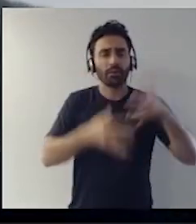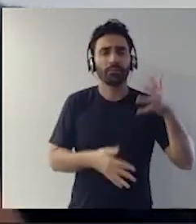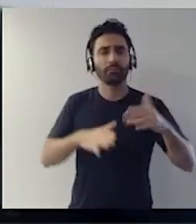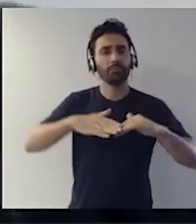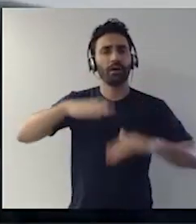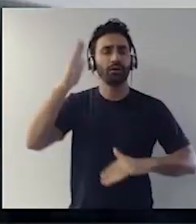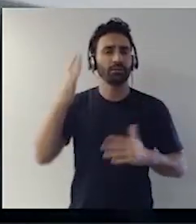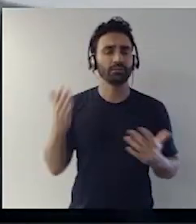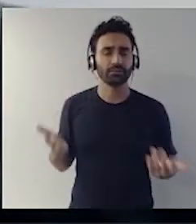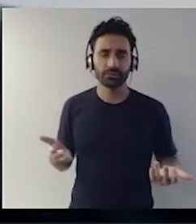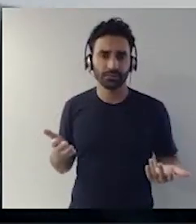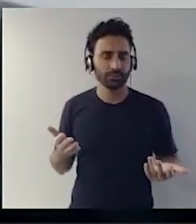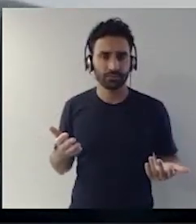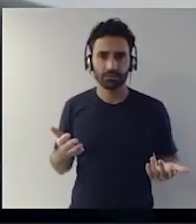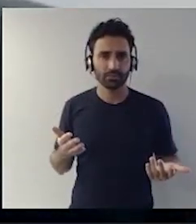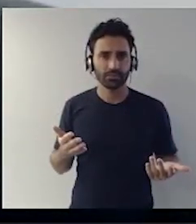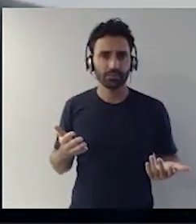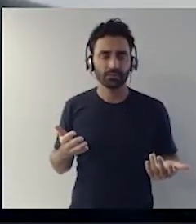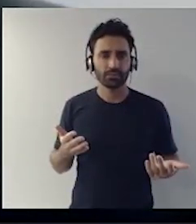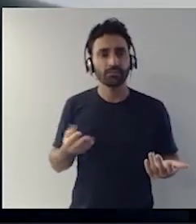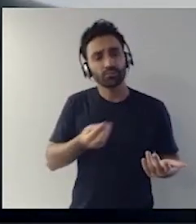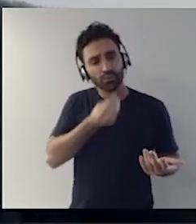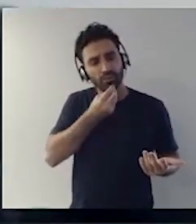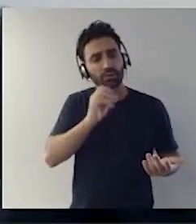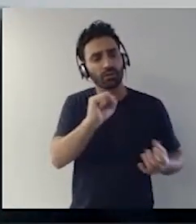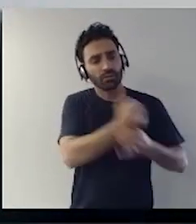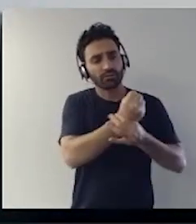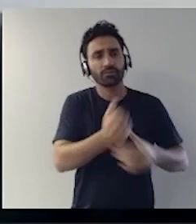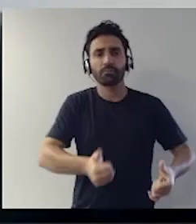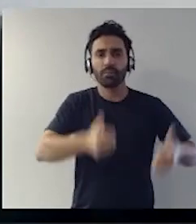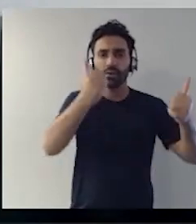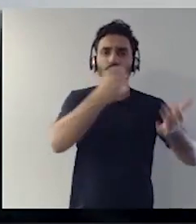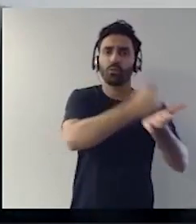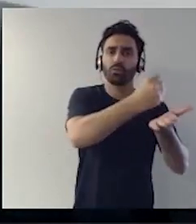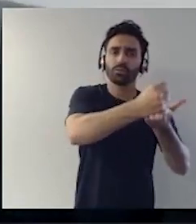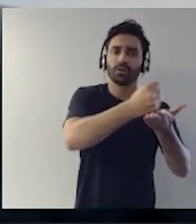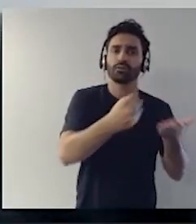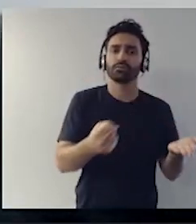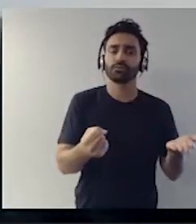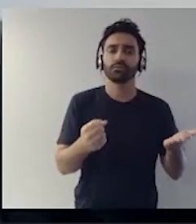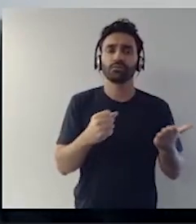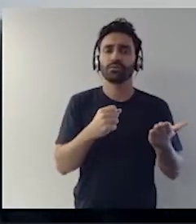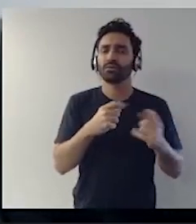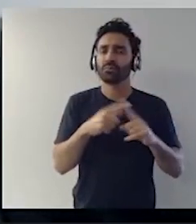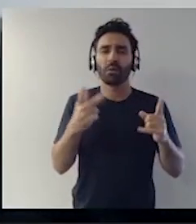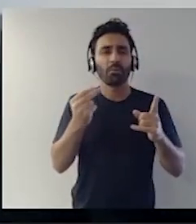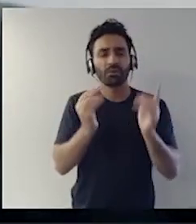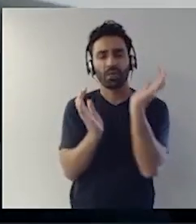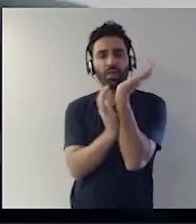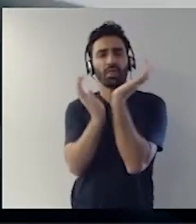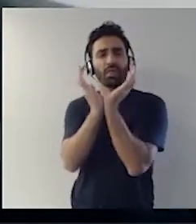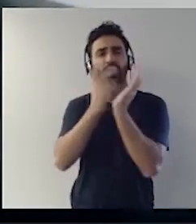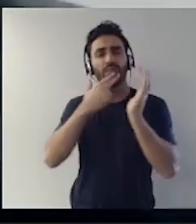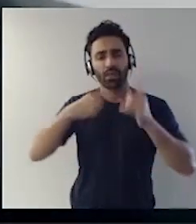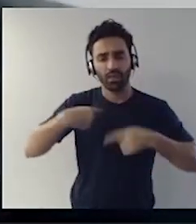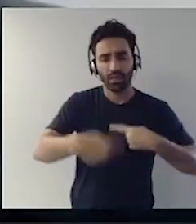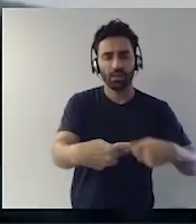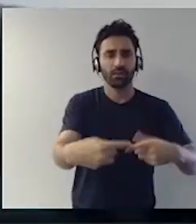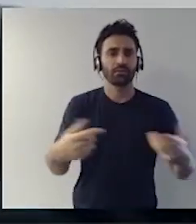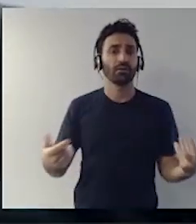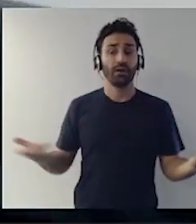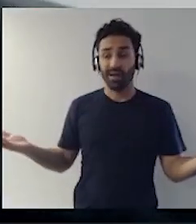tentar derrubar competidores e não para garantir o melhor contrato administrativo. Ela é burocratizada e agora